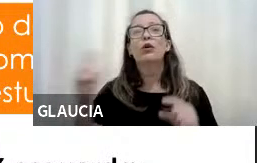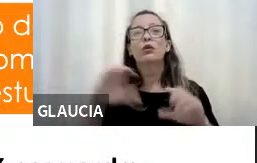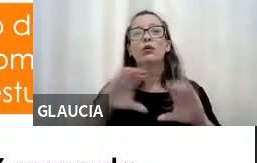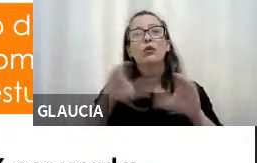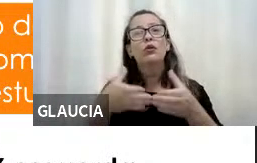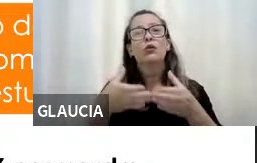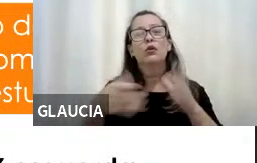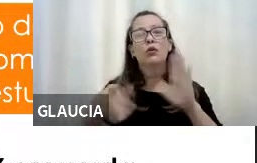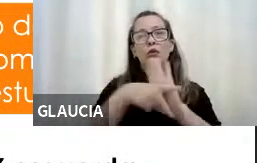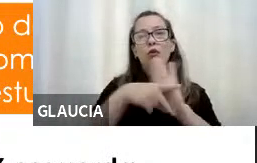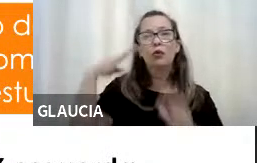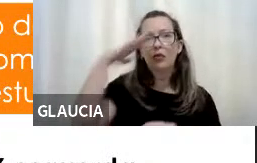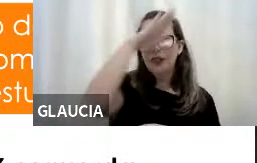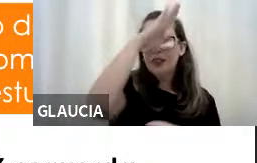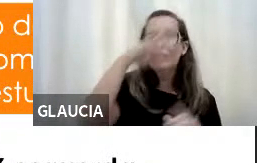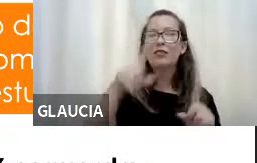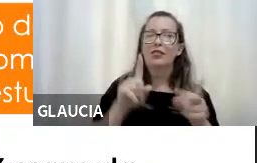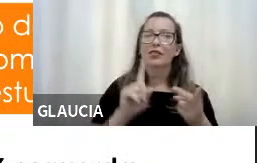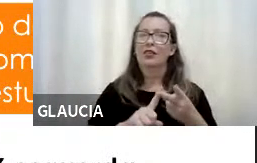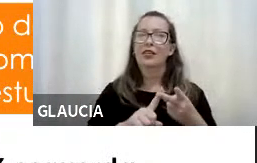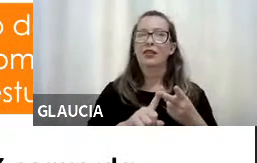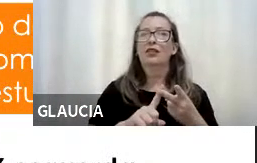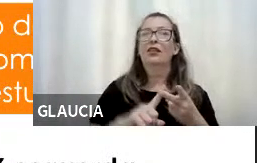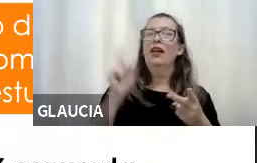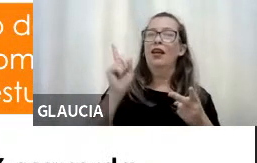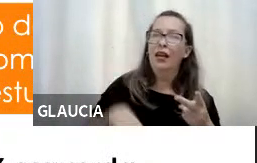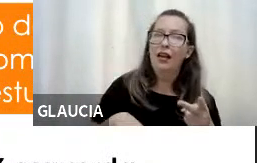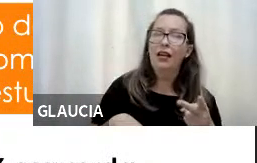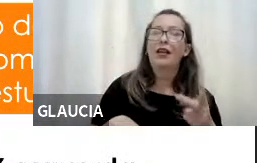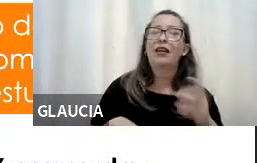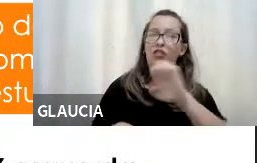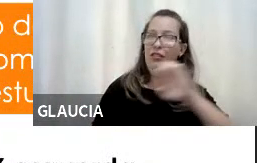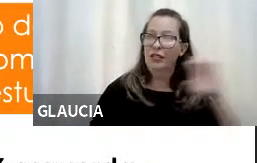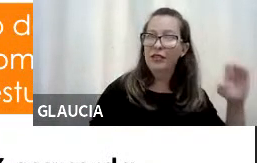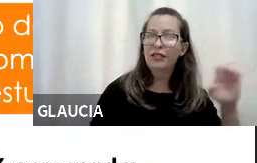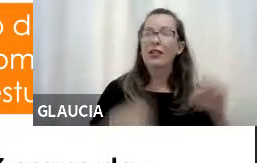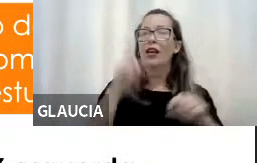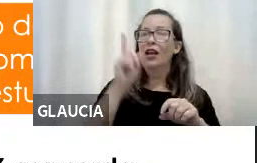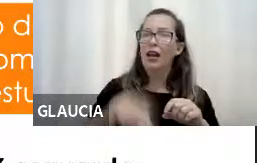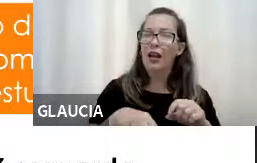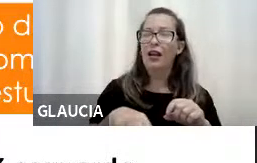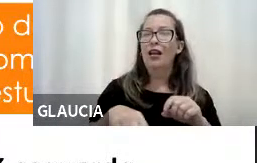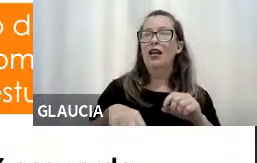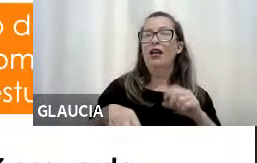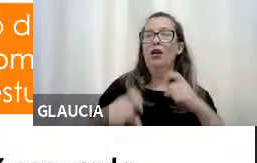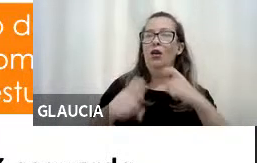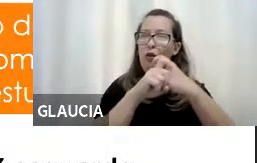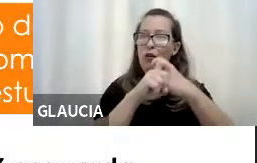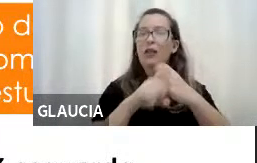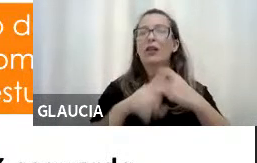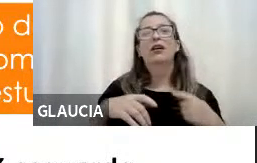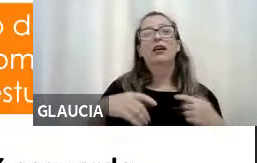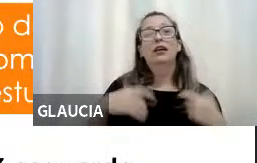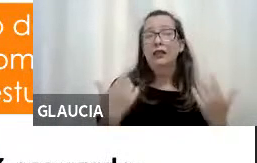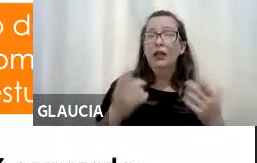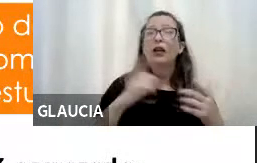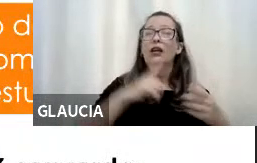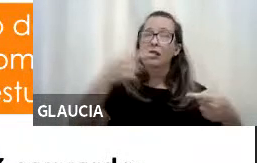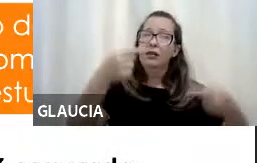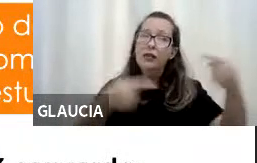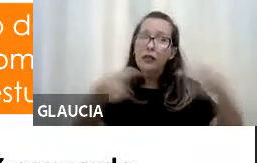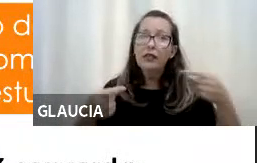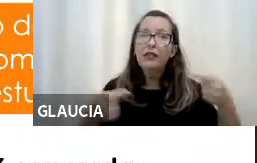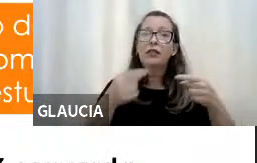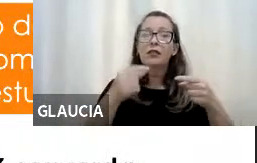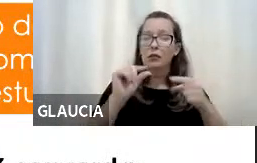Fiocruz esquerdista, comunista, e a questão do passaporte também, ela foi muito debatida agora recentemente no mês de